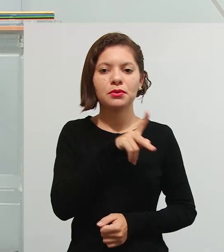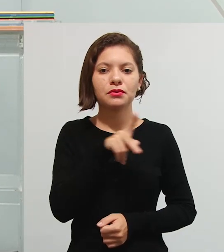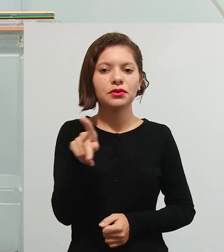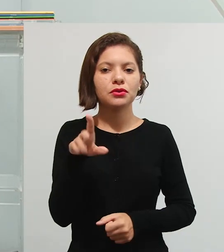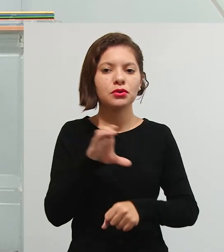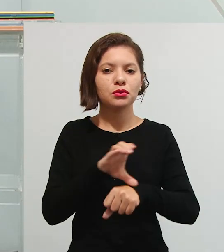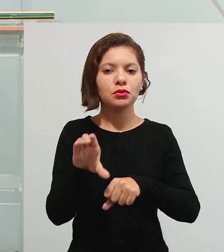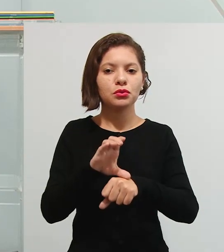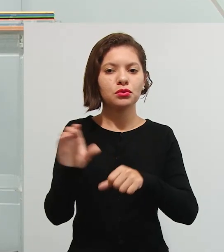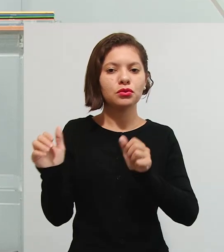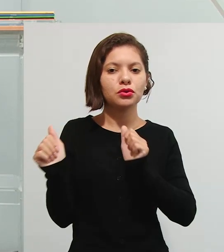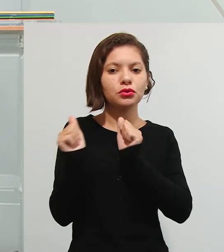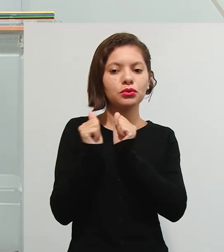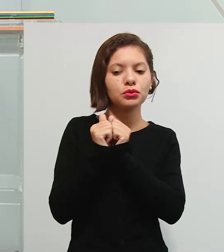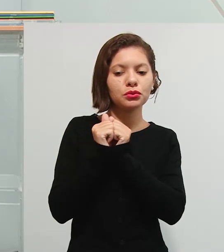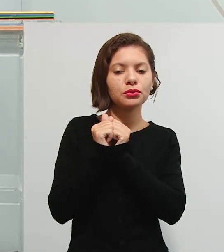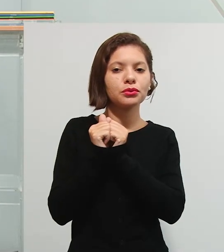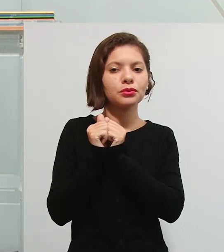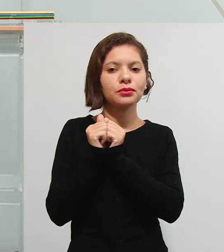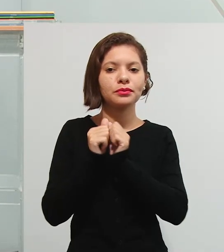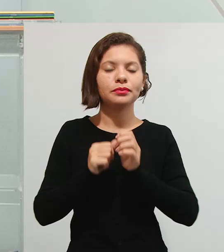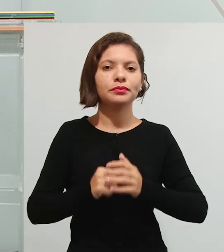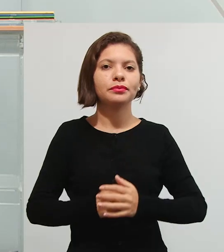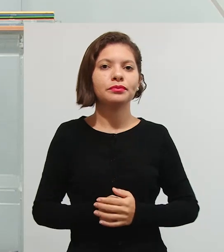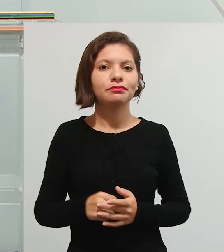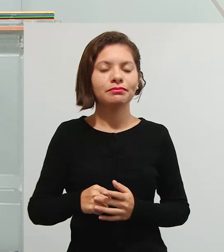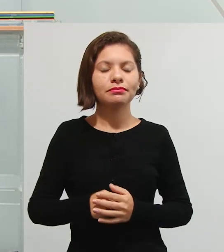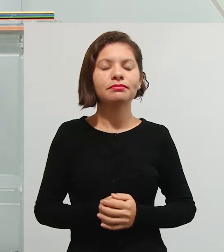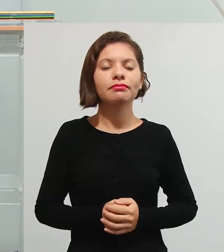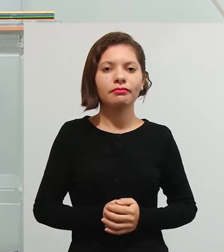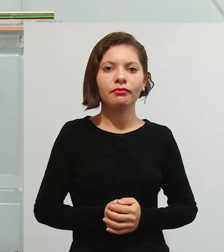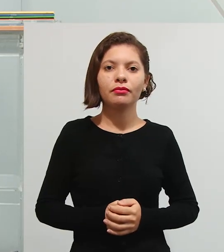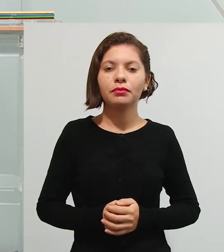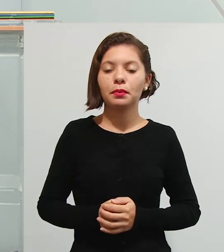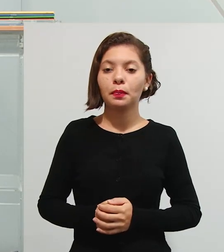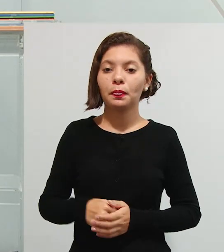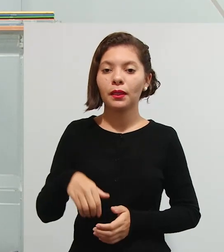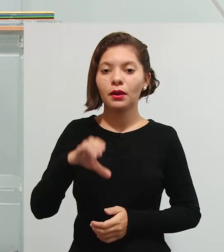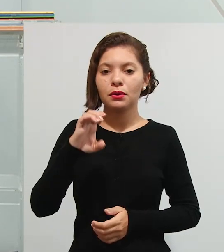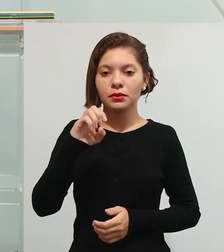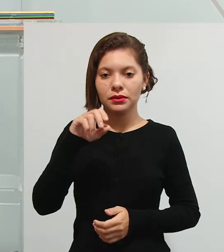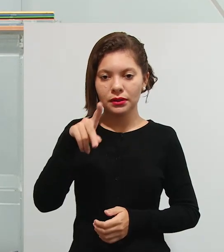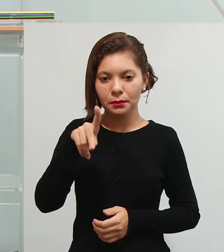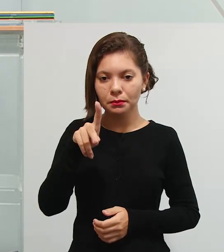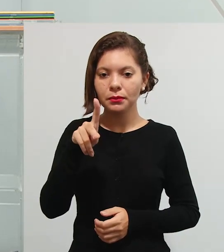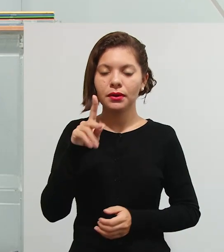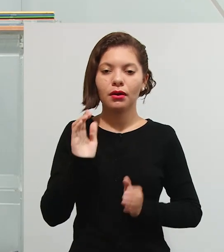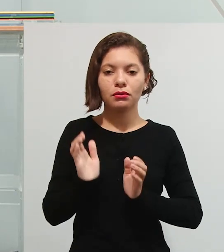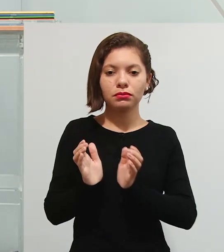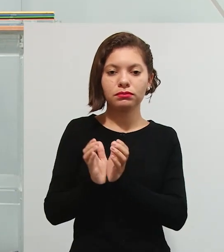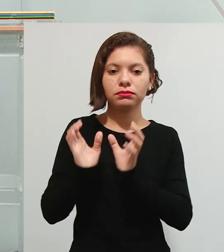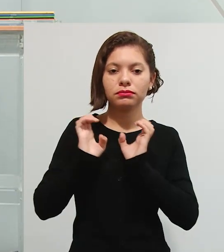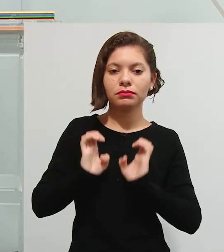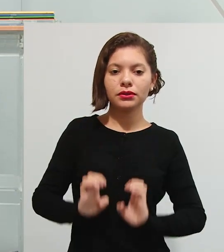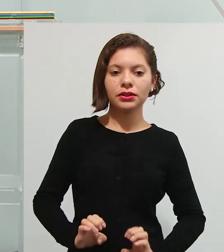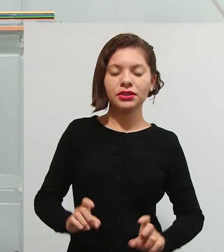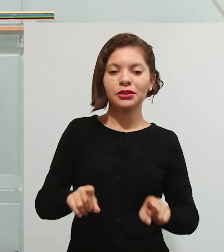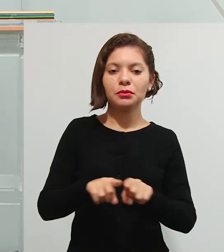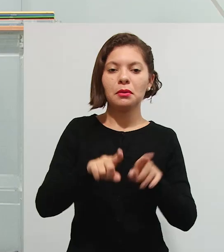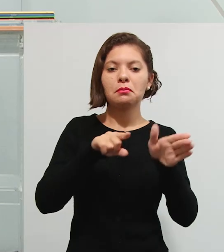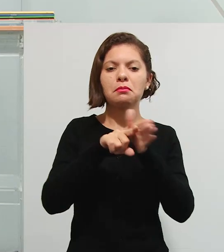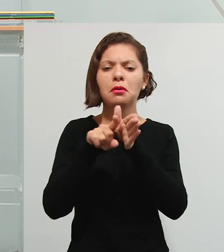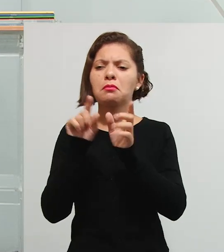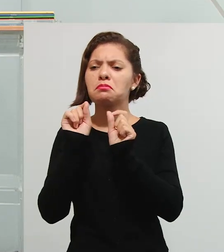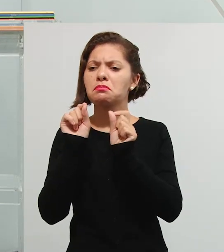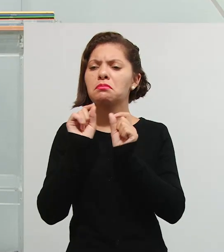CEP. Melhor aí, né, se aproximar desses professores. Exatamente. E o CEP é o Comitê de Ética em Pesquisa. Para que serve o Comitê